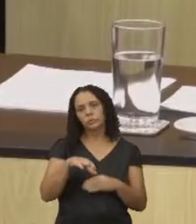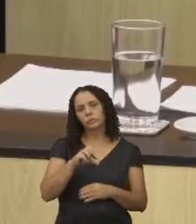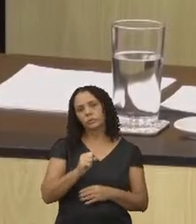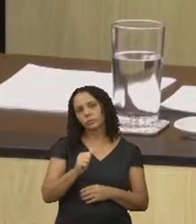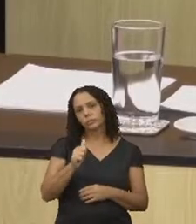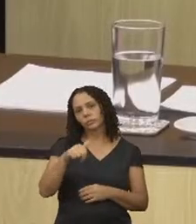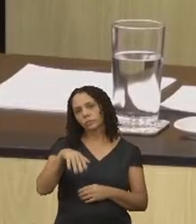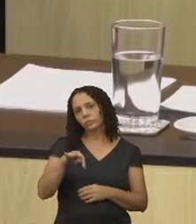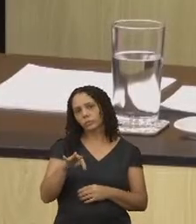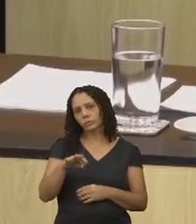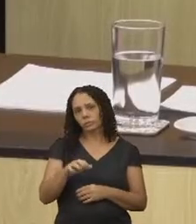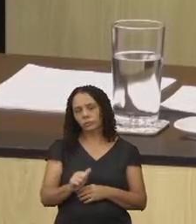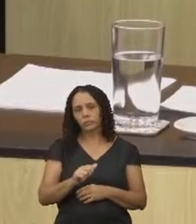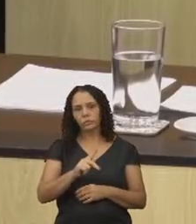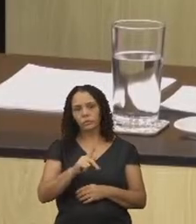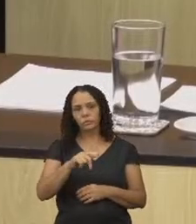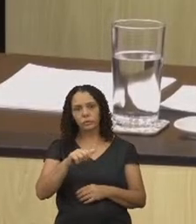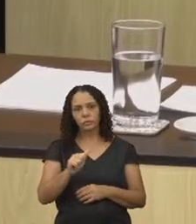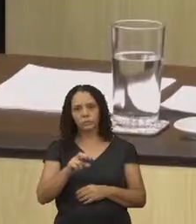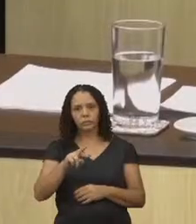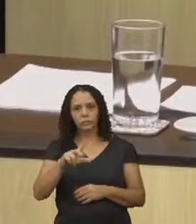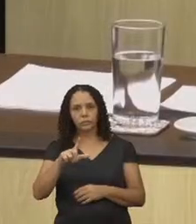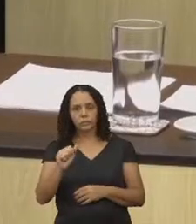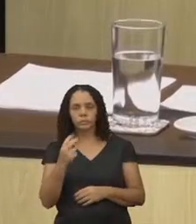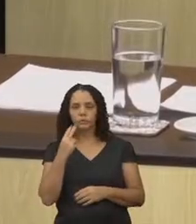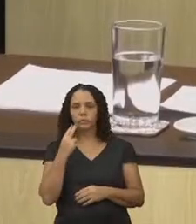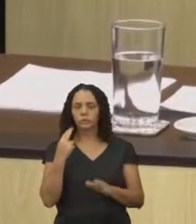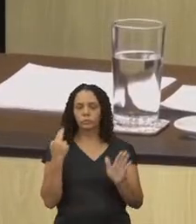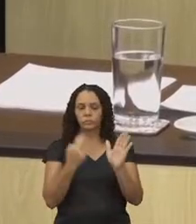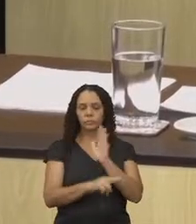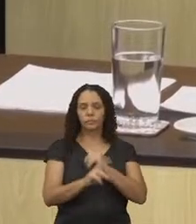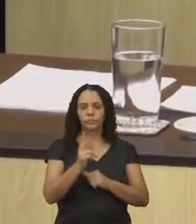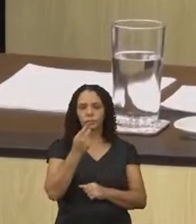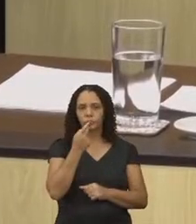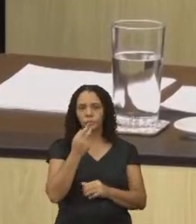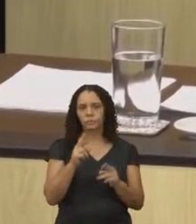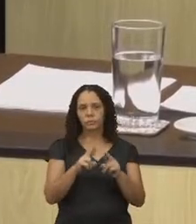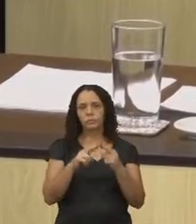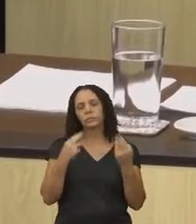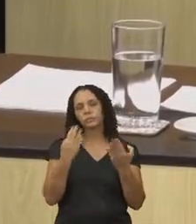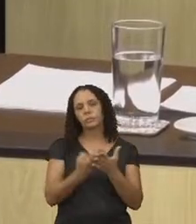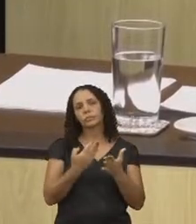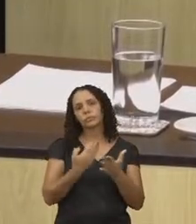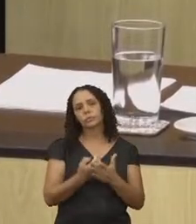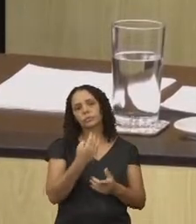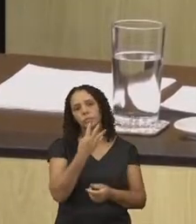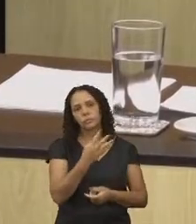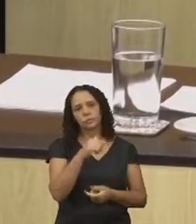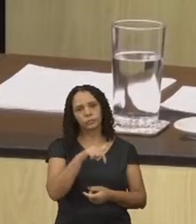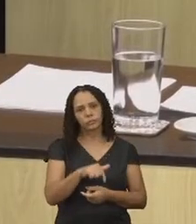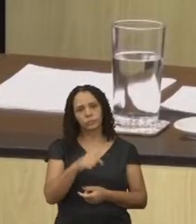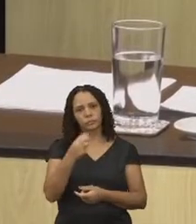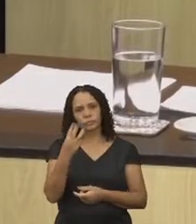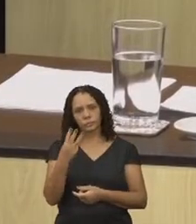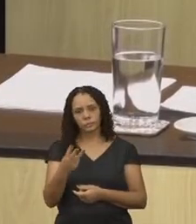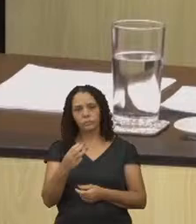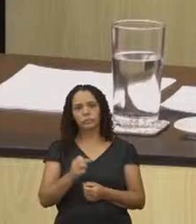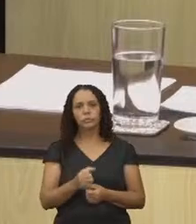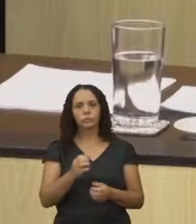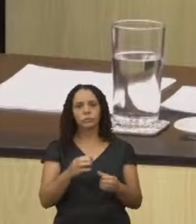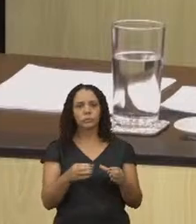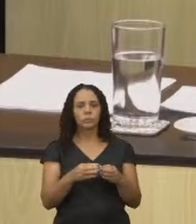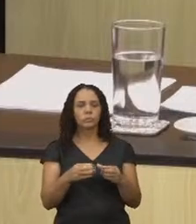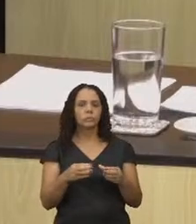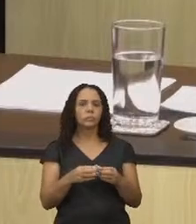município. Autoria, vereador Hernani Barreto. Requerimento 473. Ao